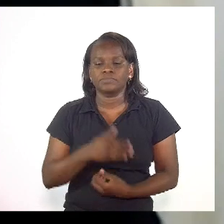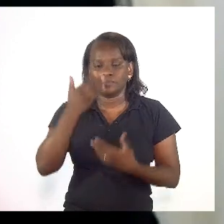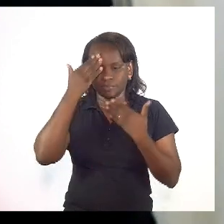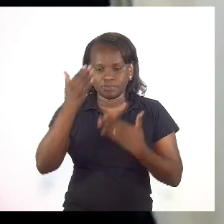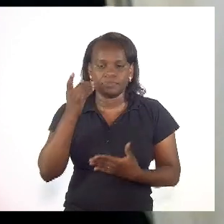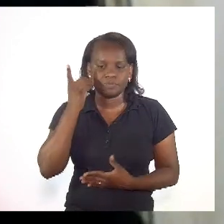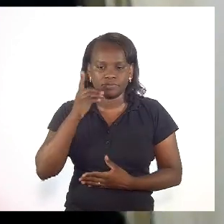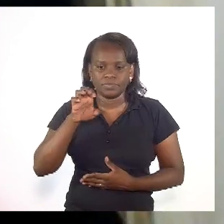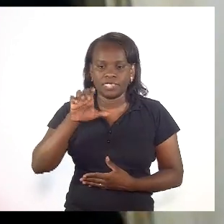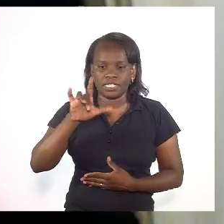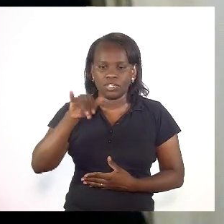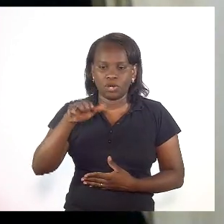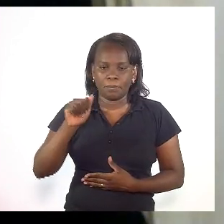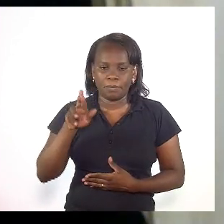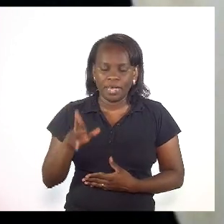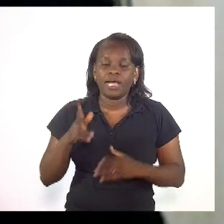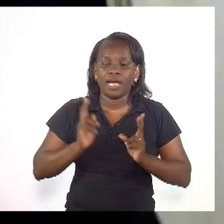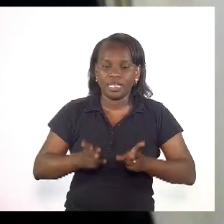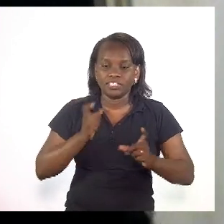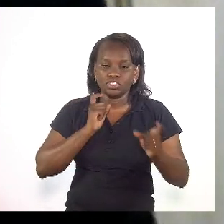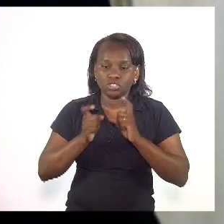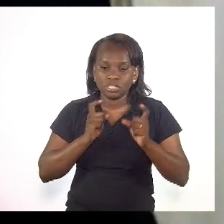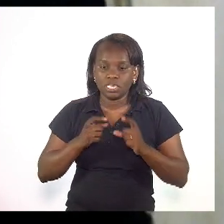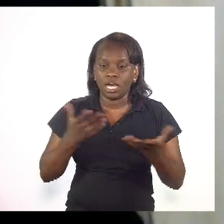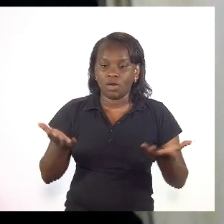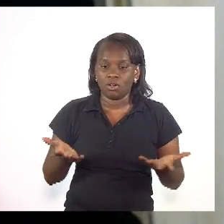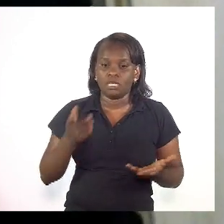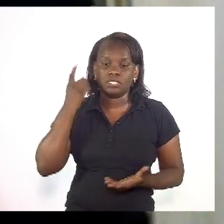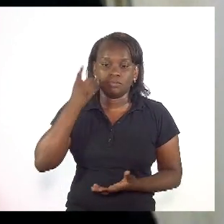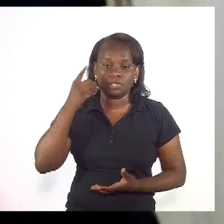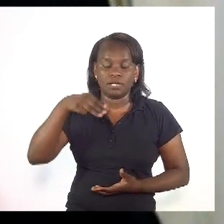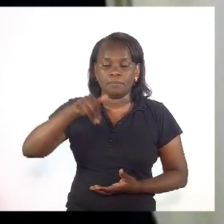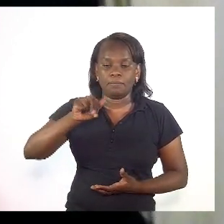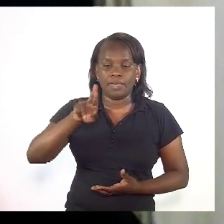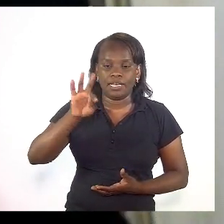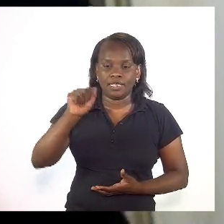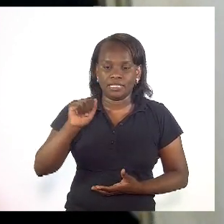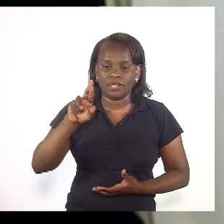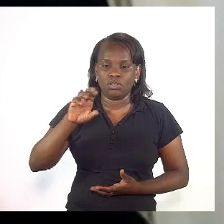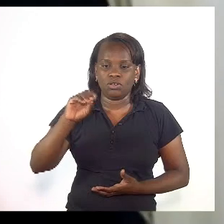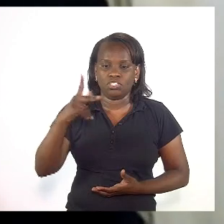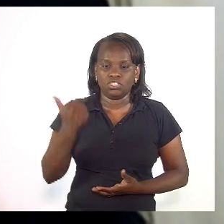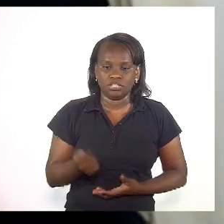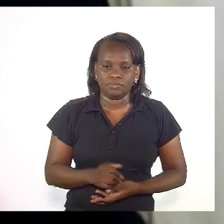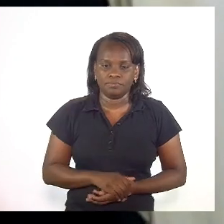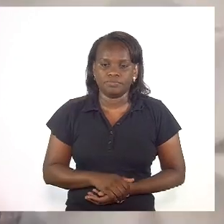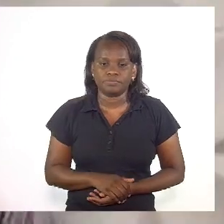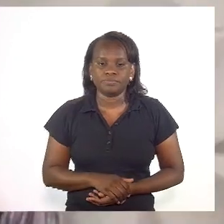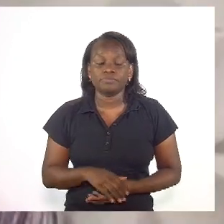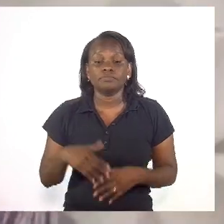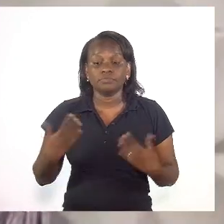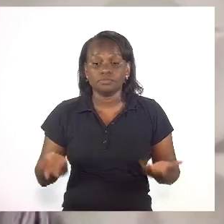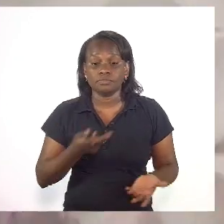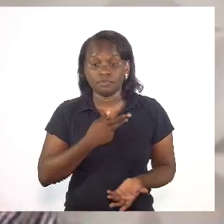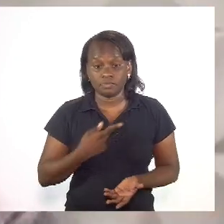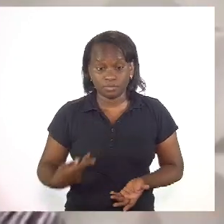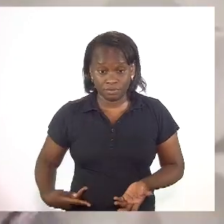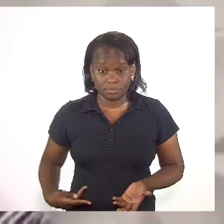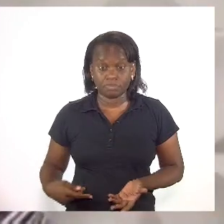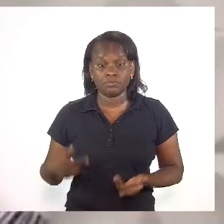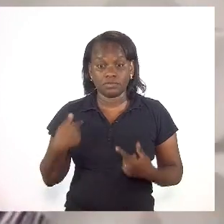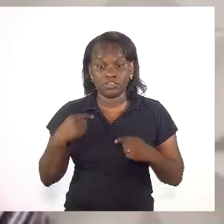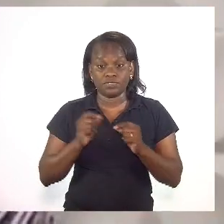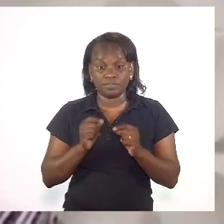Obrigado, deputado Eliomar. Ainda em discussão, com a palavra a deputada Marta Rocha. Senhor presidente, eu fiz